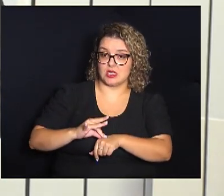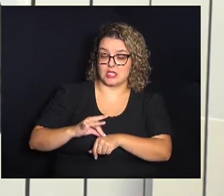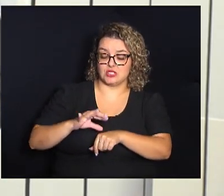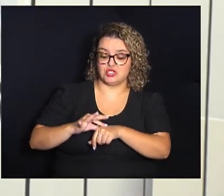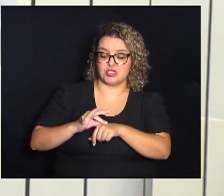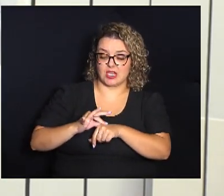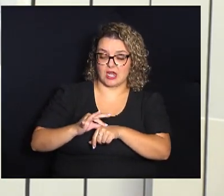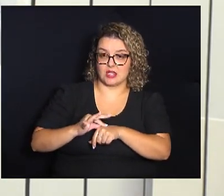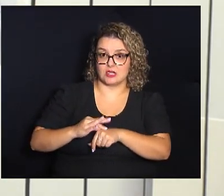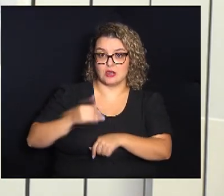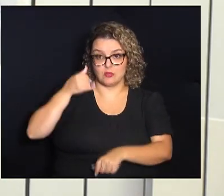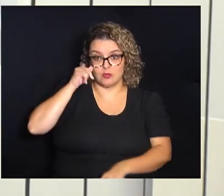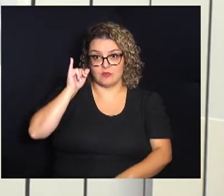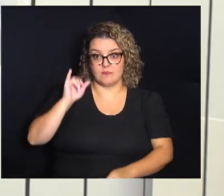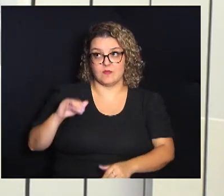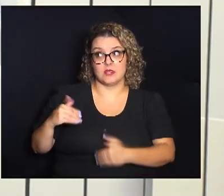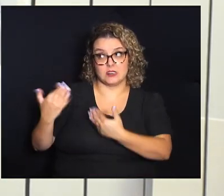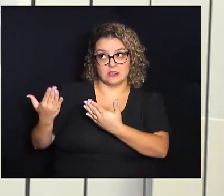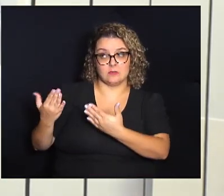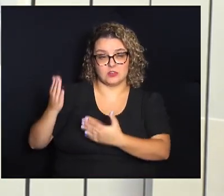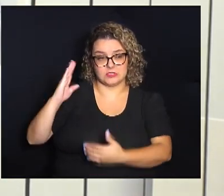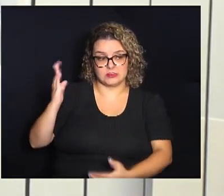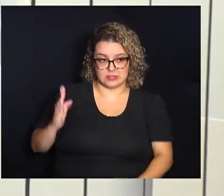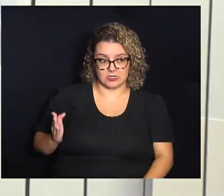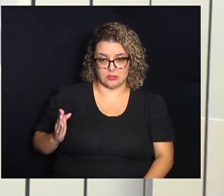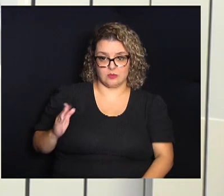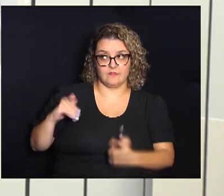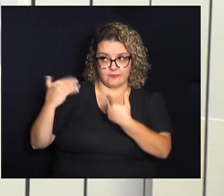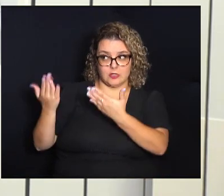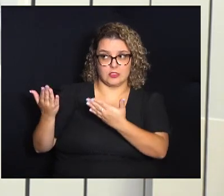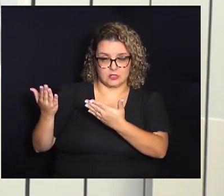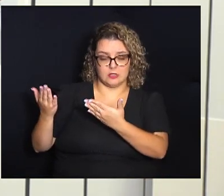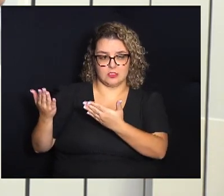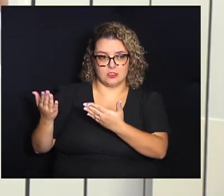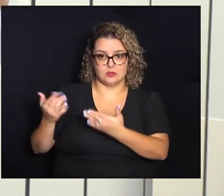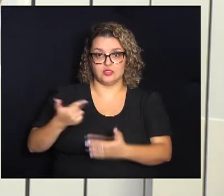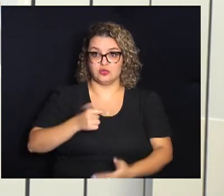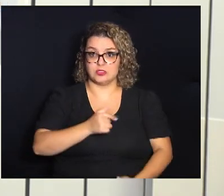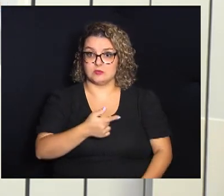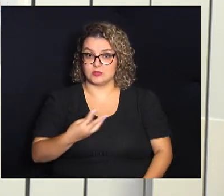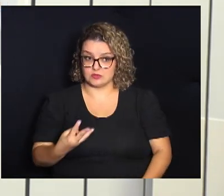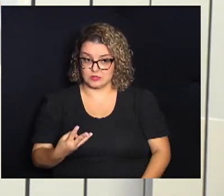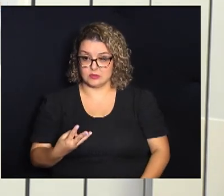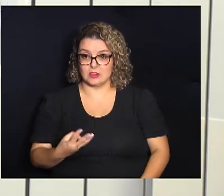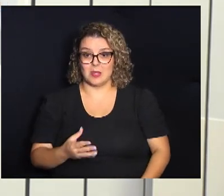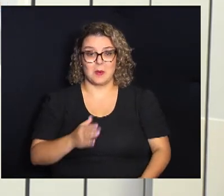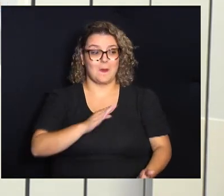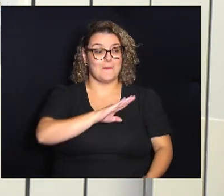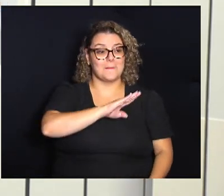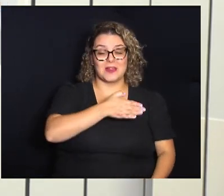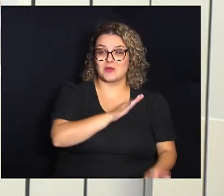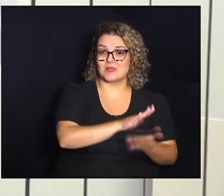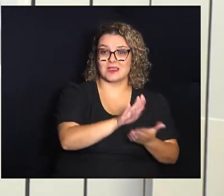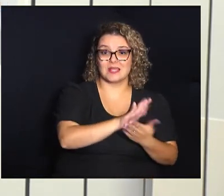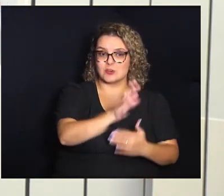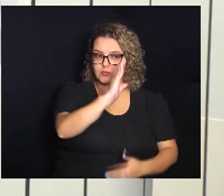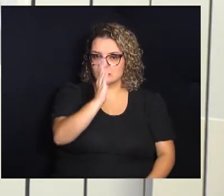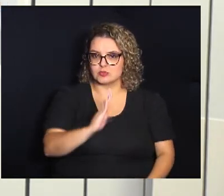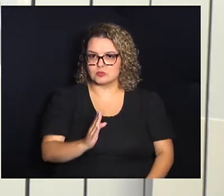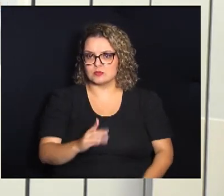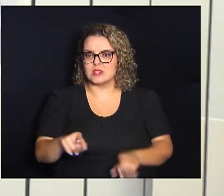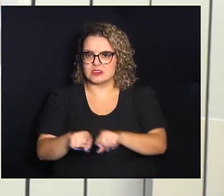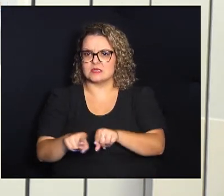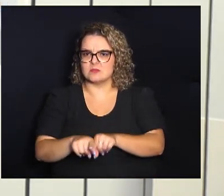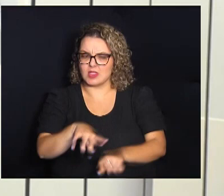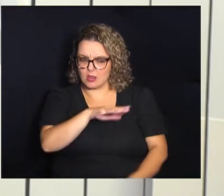de 2023. Bilhões são gastos pelos brasileiros, mas do outro lado é um mercado